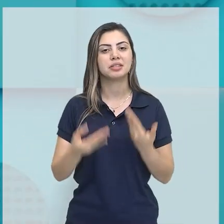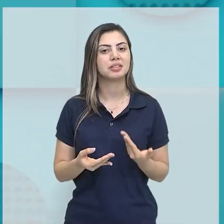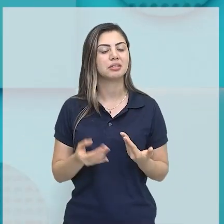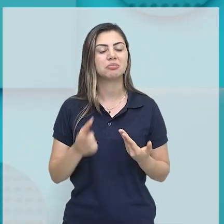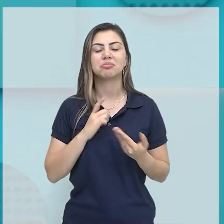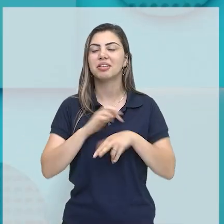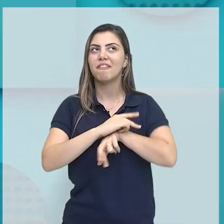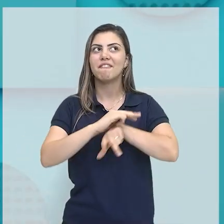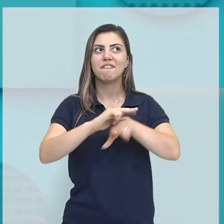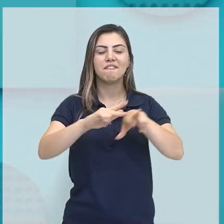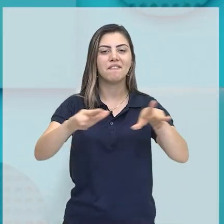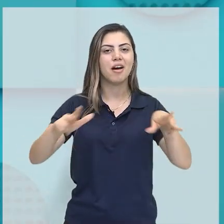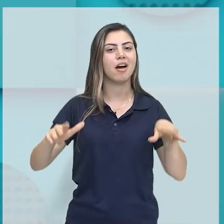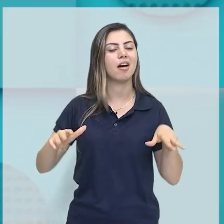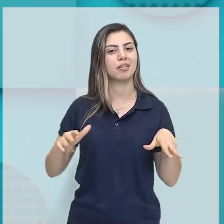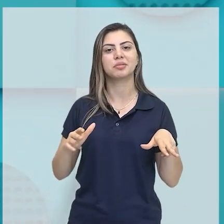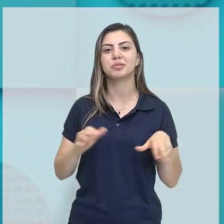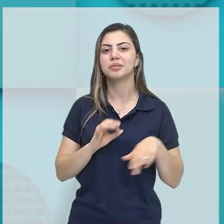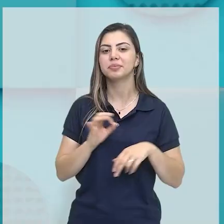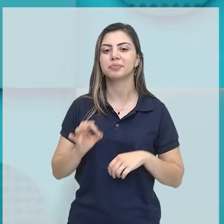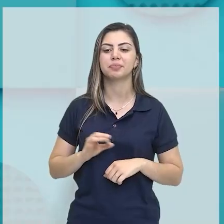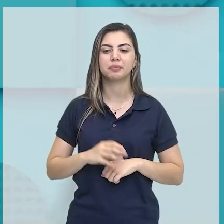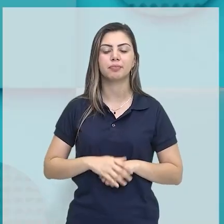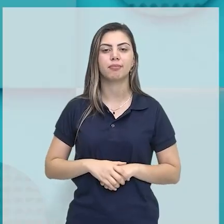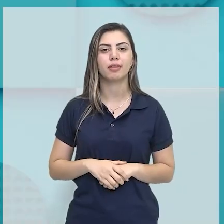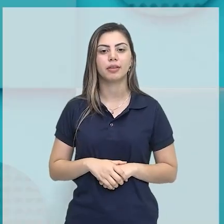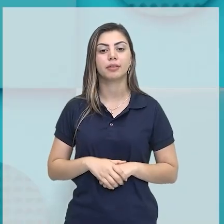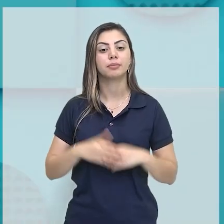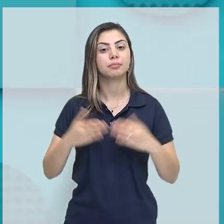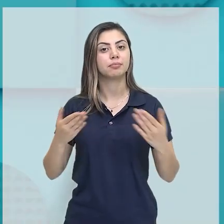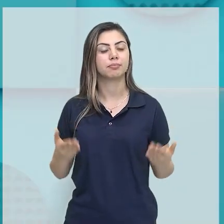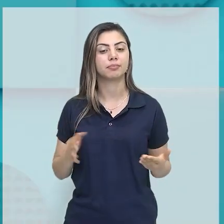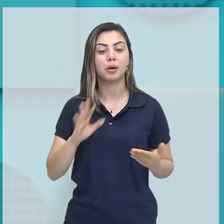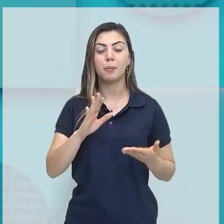muito diversificado. E aí, nós